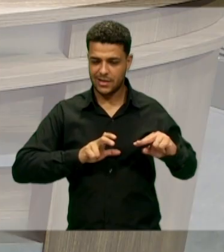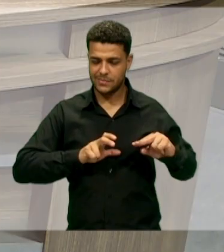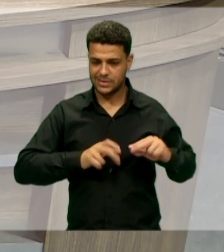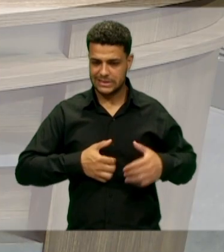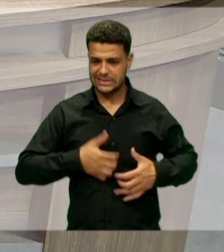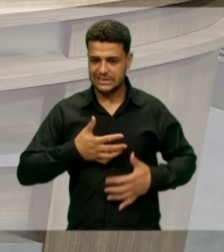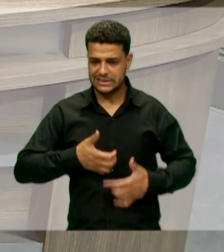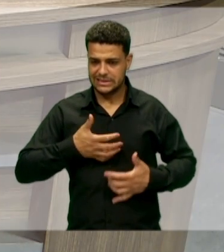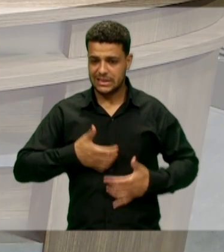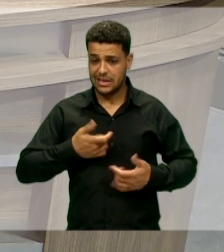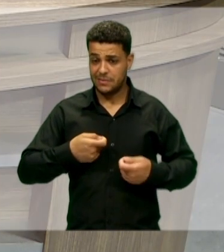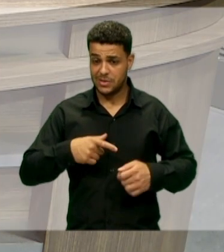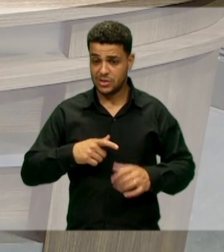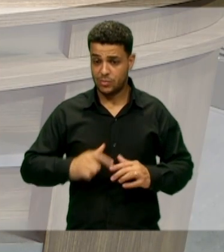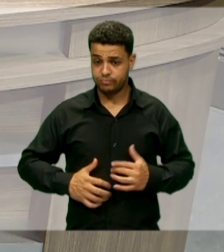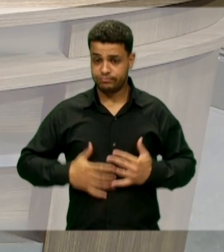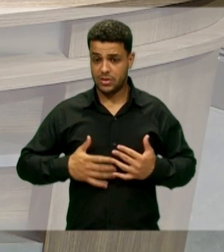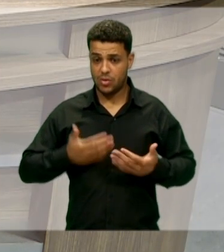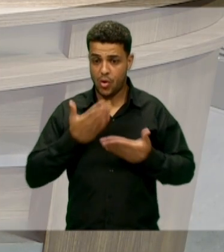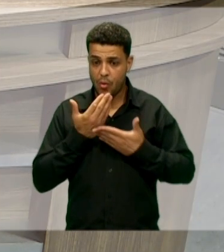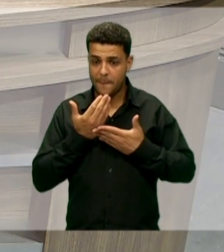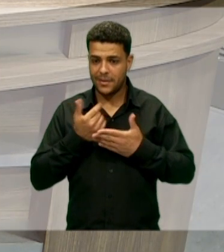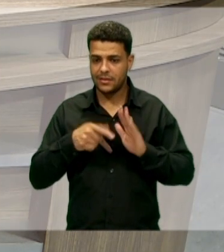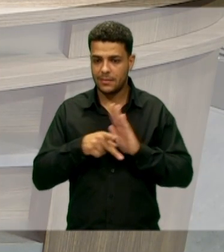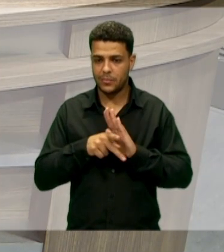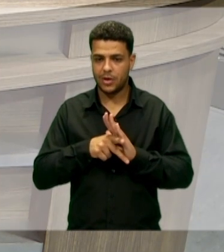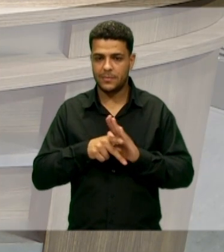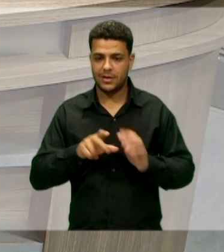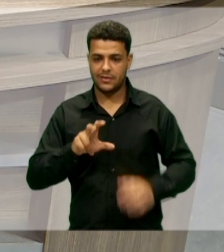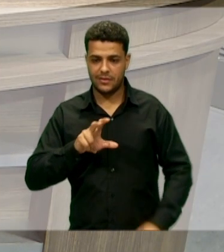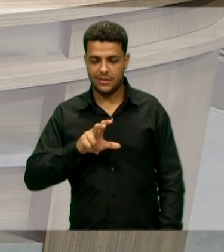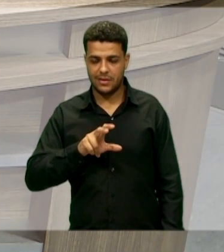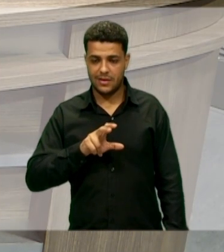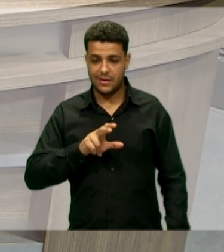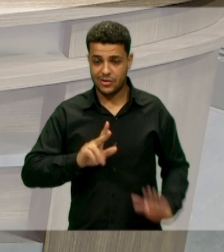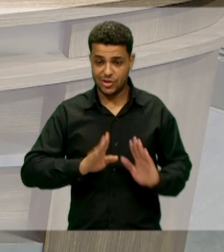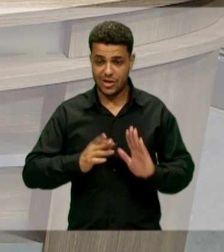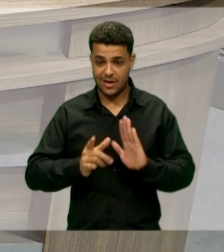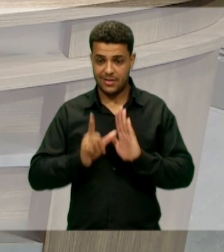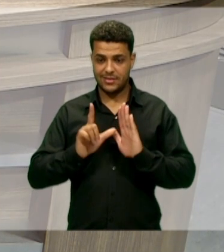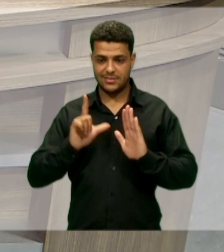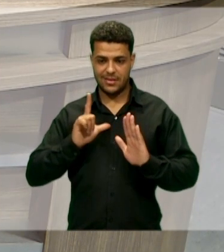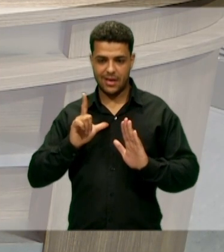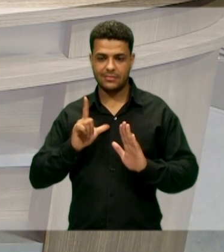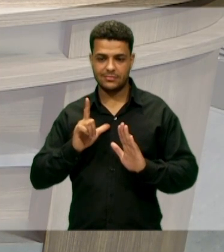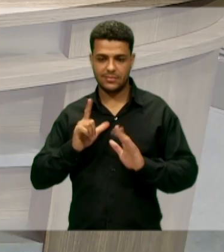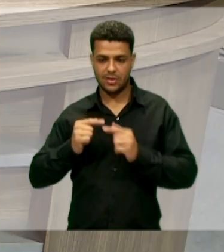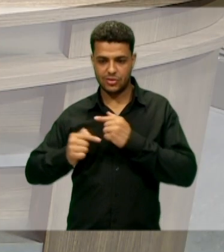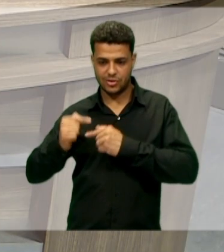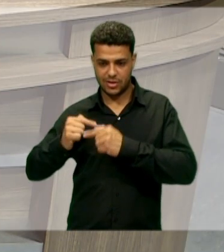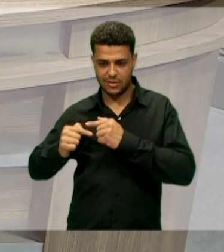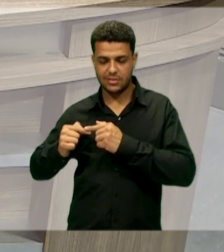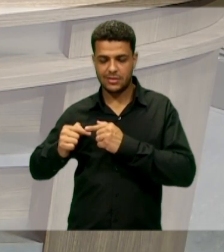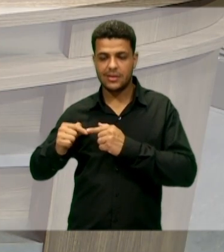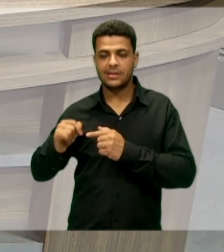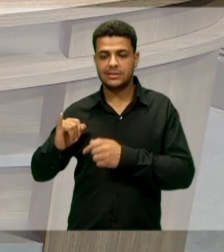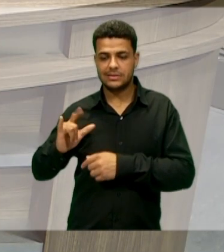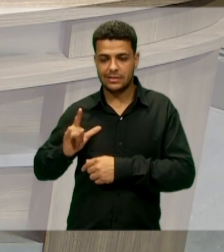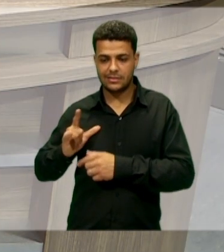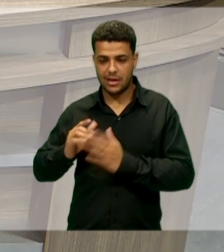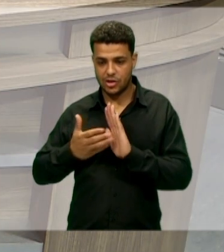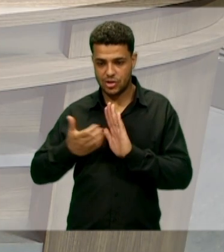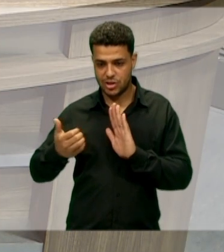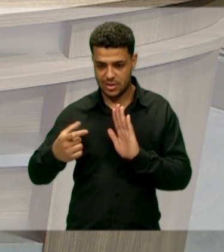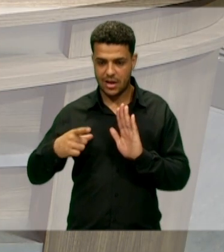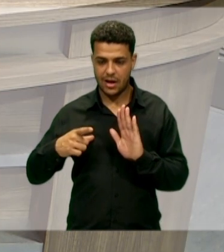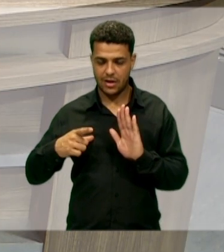que você der de alimento para o câncer ou para uma pessoa que tem a predisposição é ruim. Então, você tirar fatores de risco que